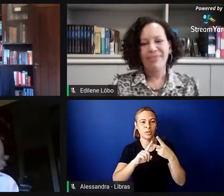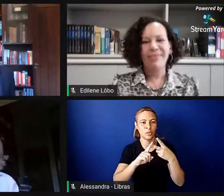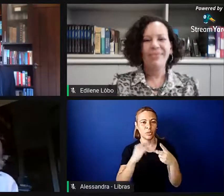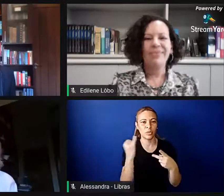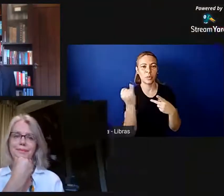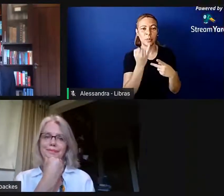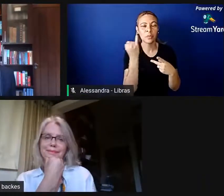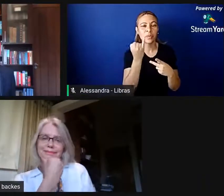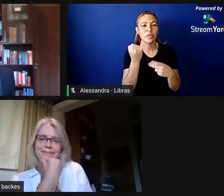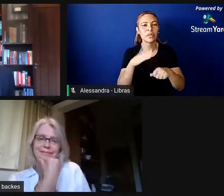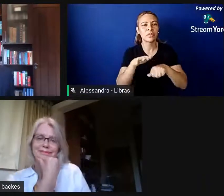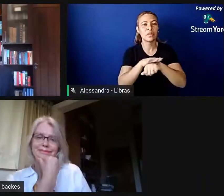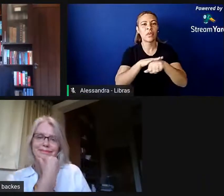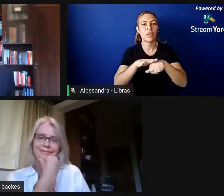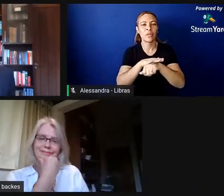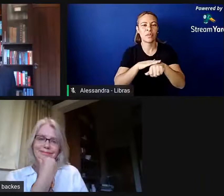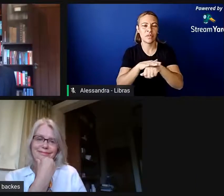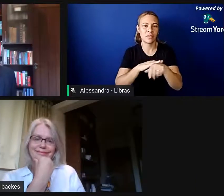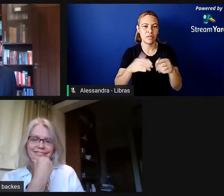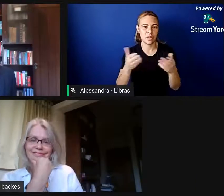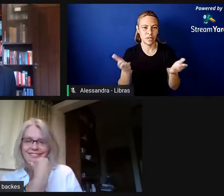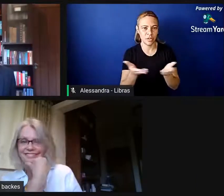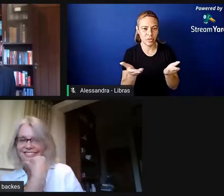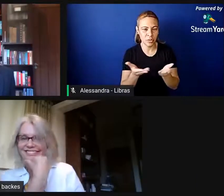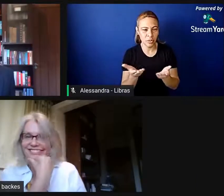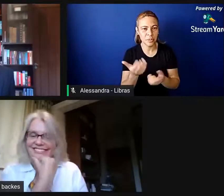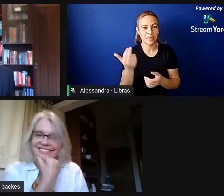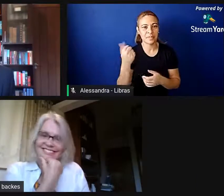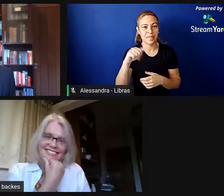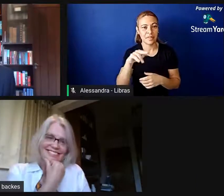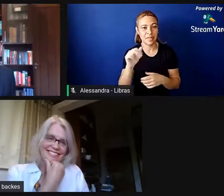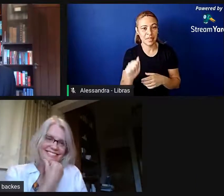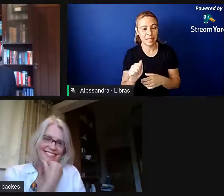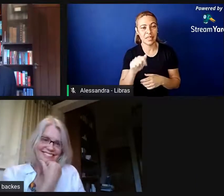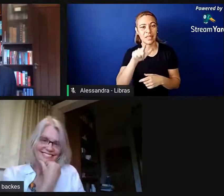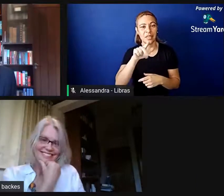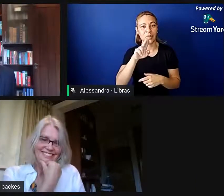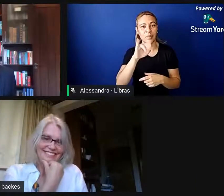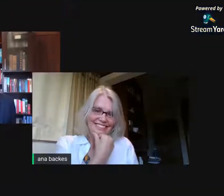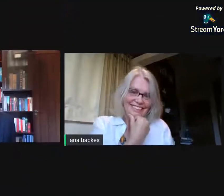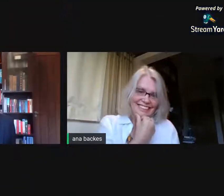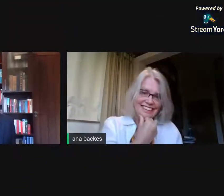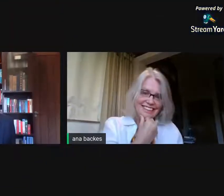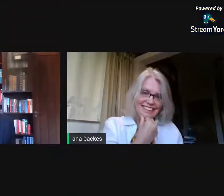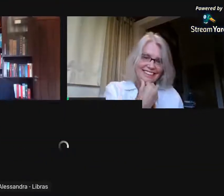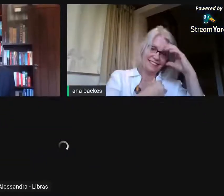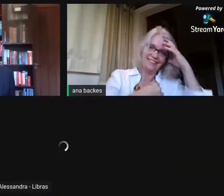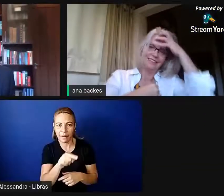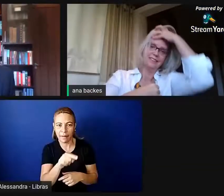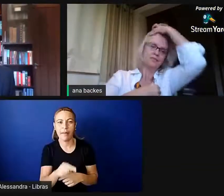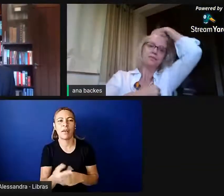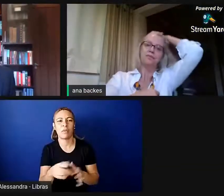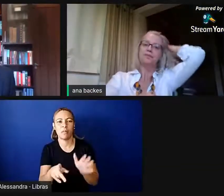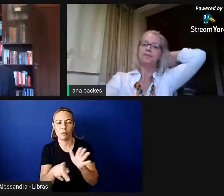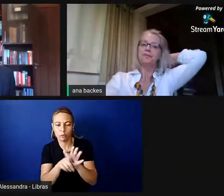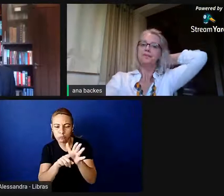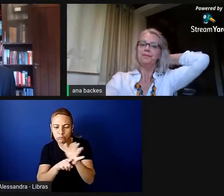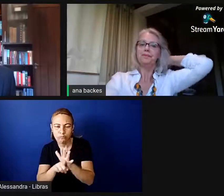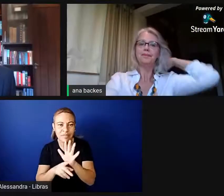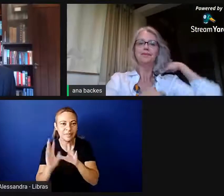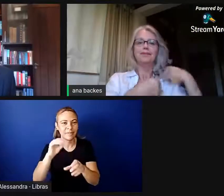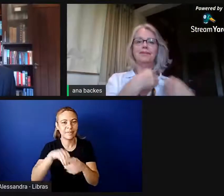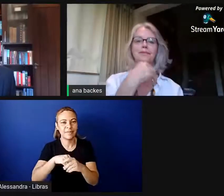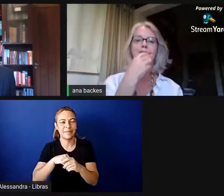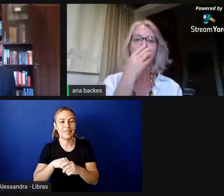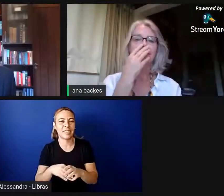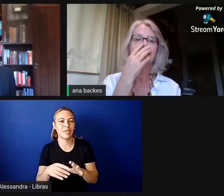conversa de hoje com a Ana Luísa da BACS. A Ana Luísa é consultora da Câmara dos Deputados e